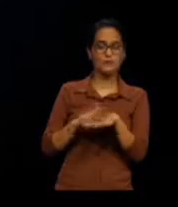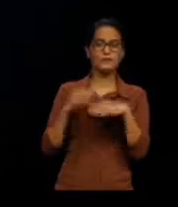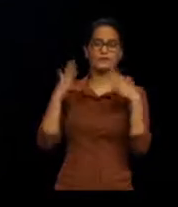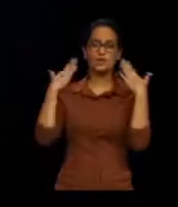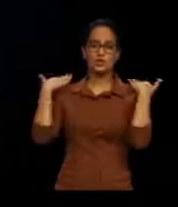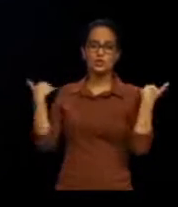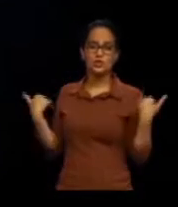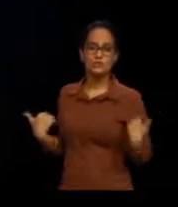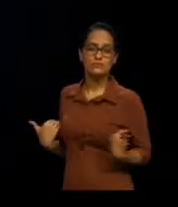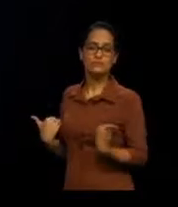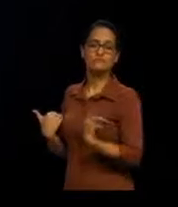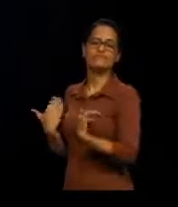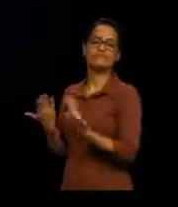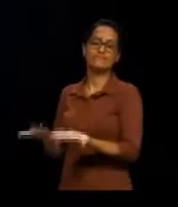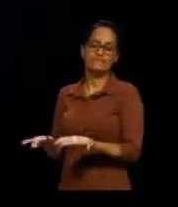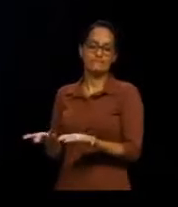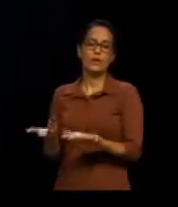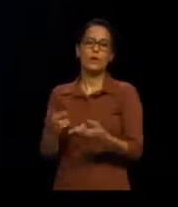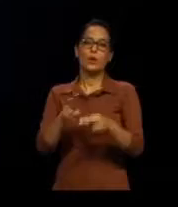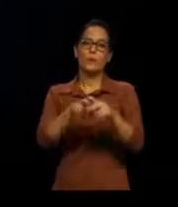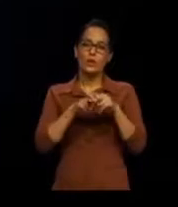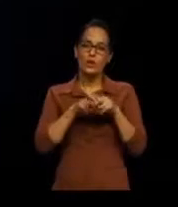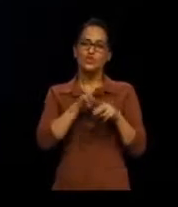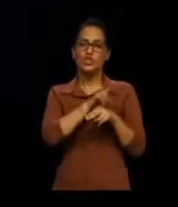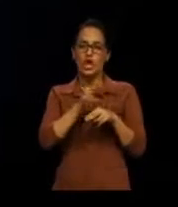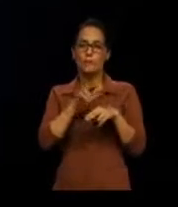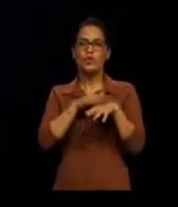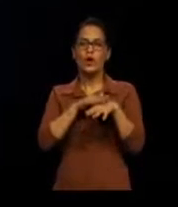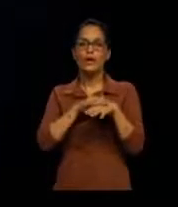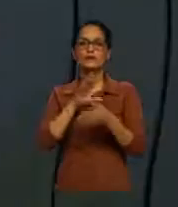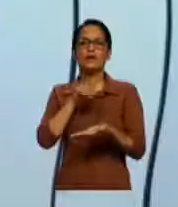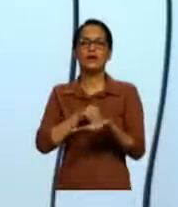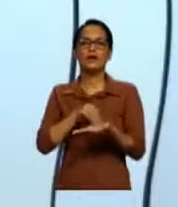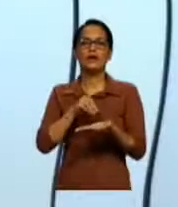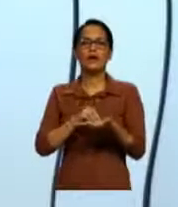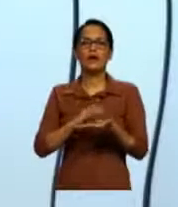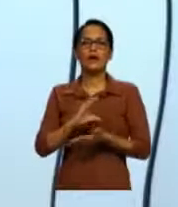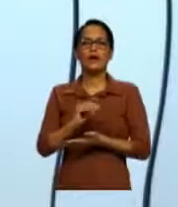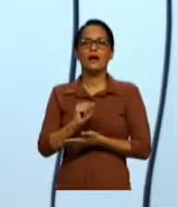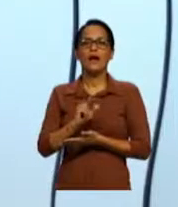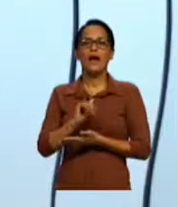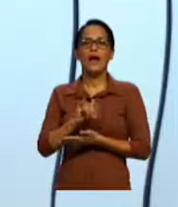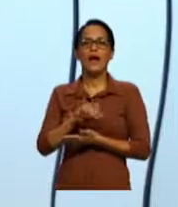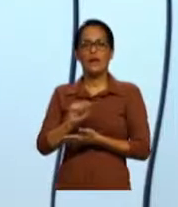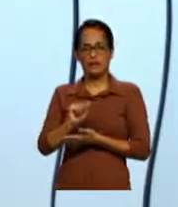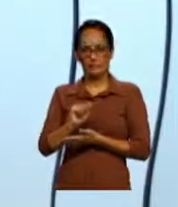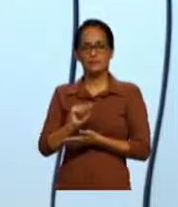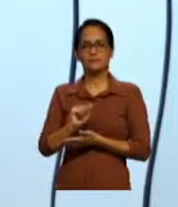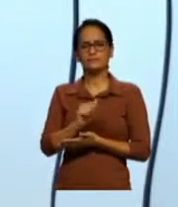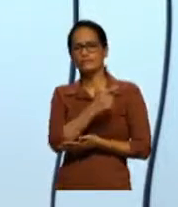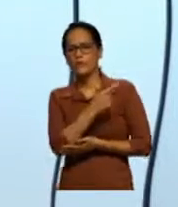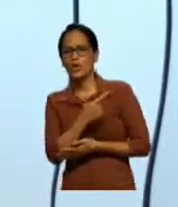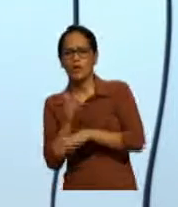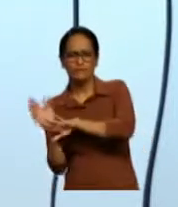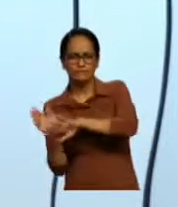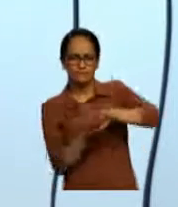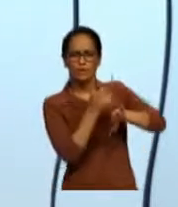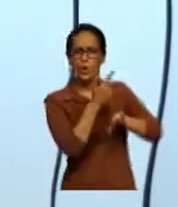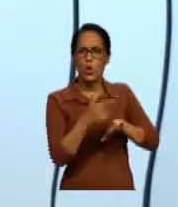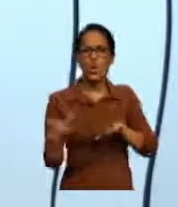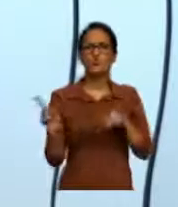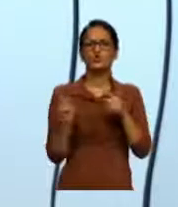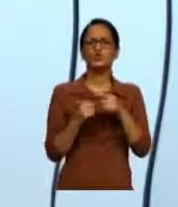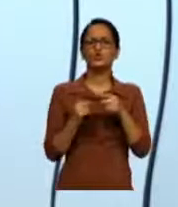vai. Por isso que ela é considerada uma doença carencial. Um outro tipo de doença são